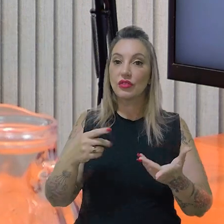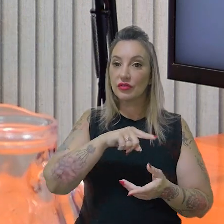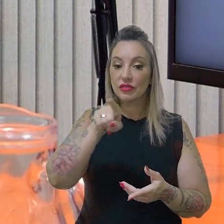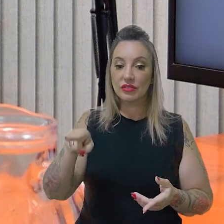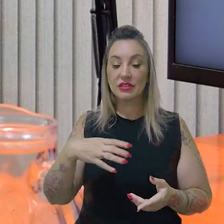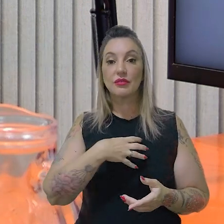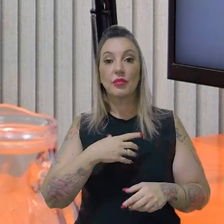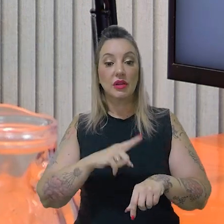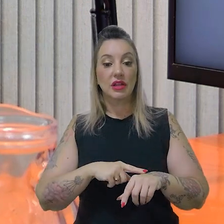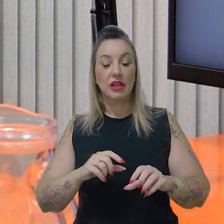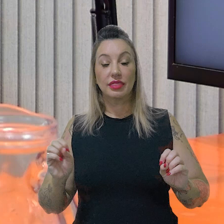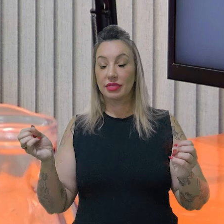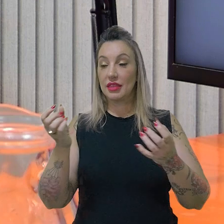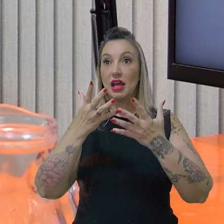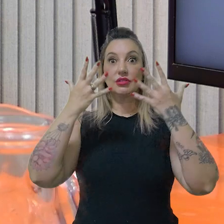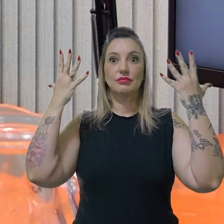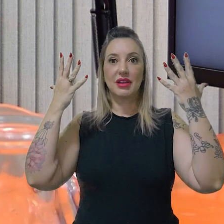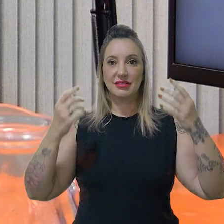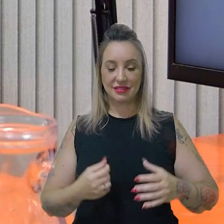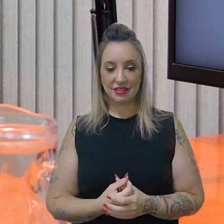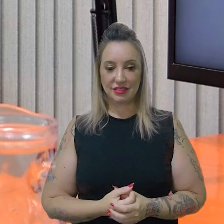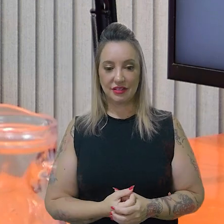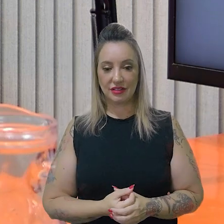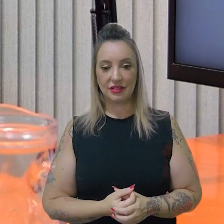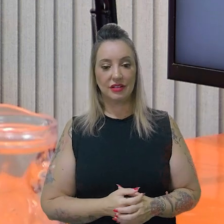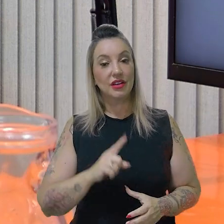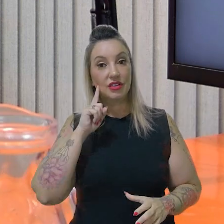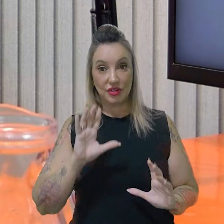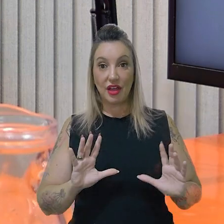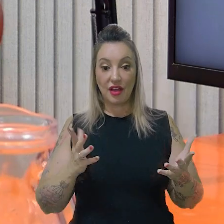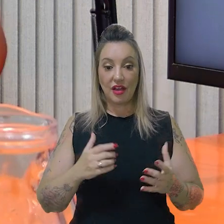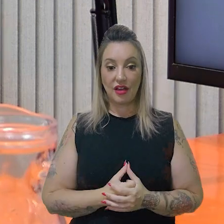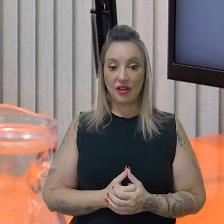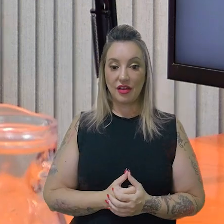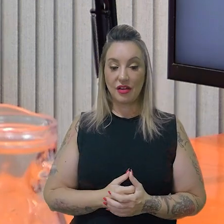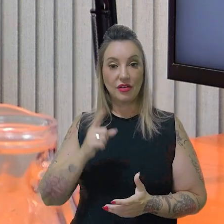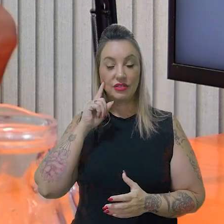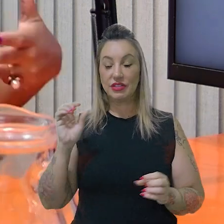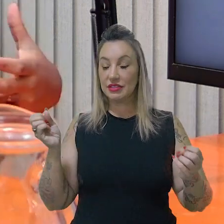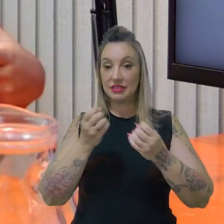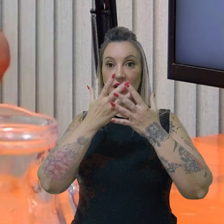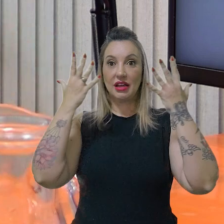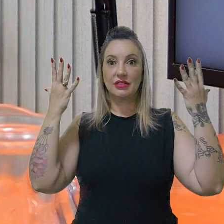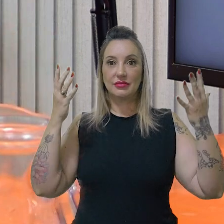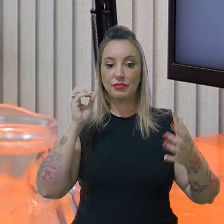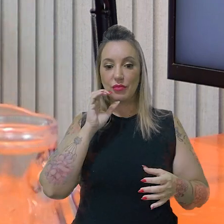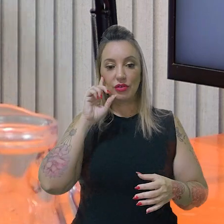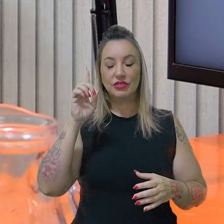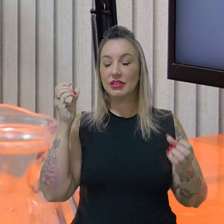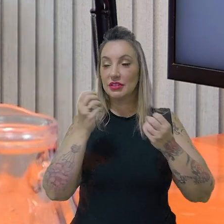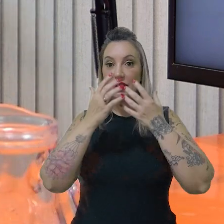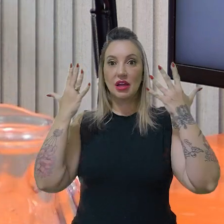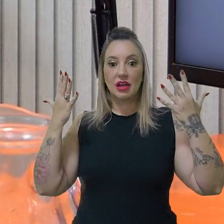momento deslumbrante aí no dia do evento eh o dia um dia deslumbrante eu Bom dia deslumbrante